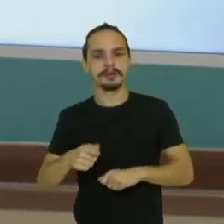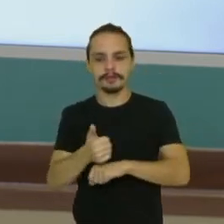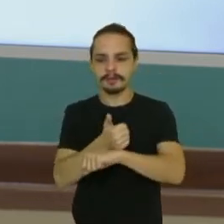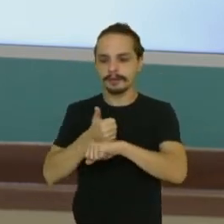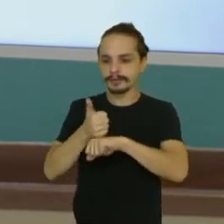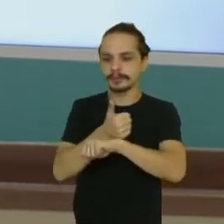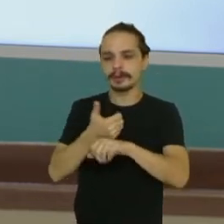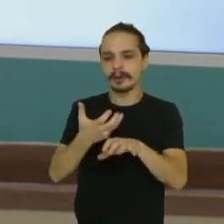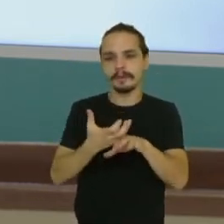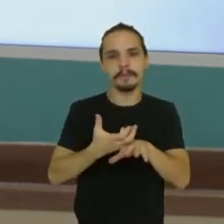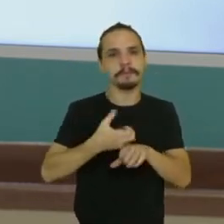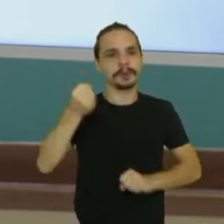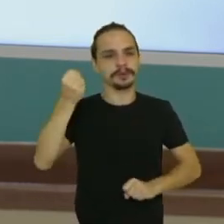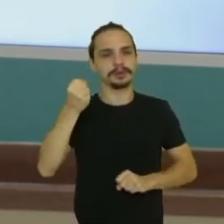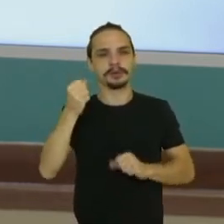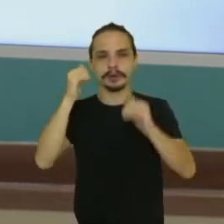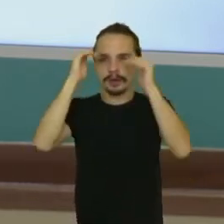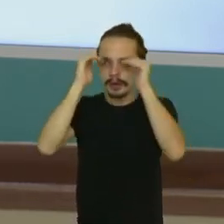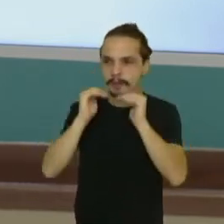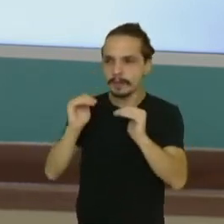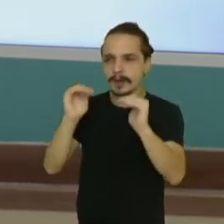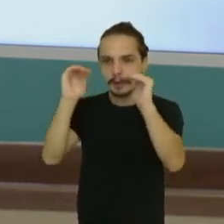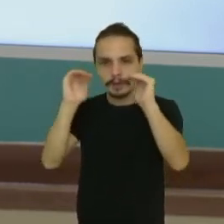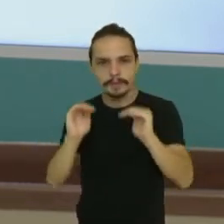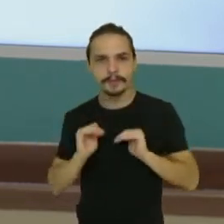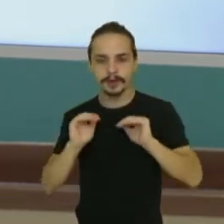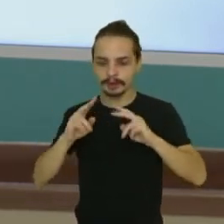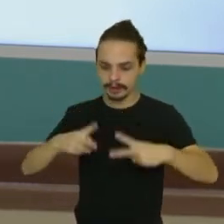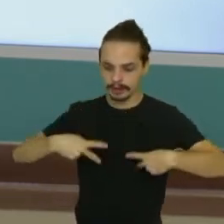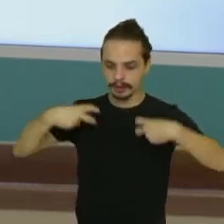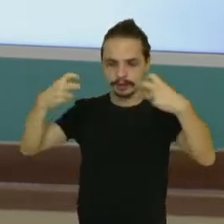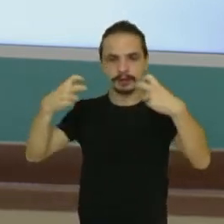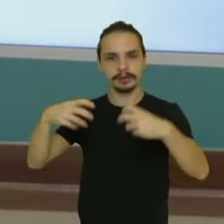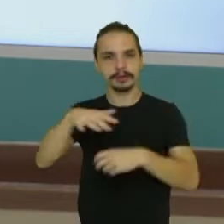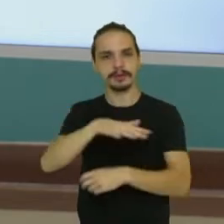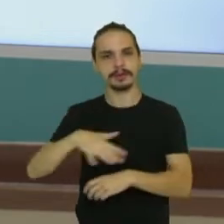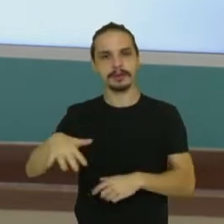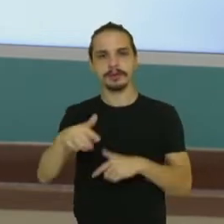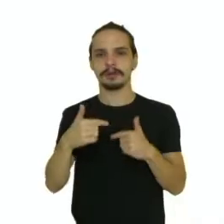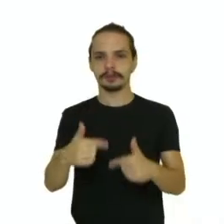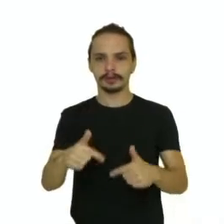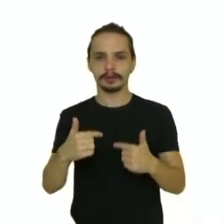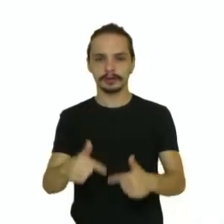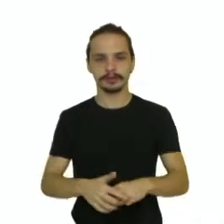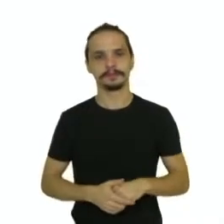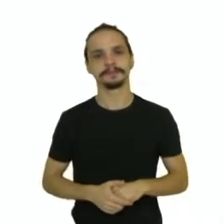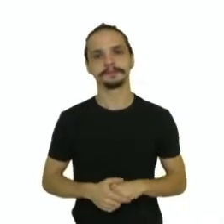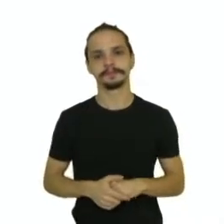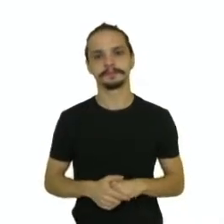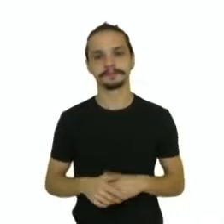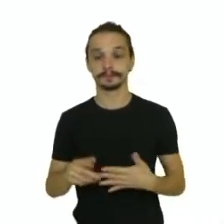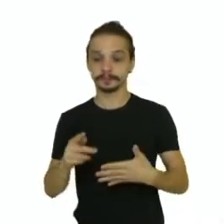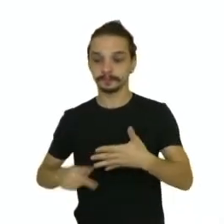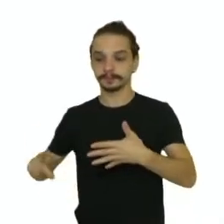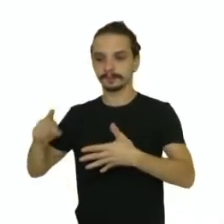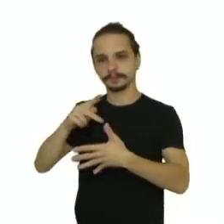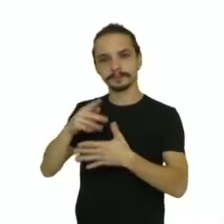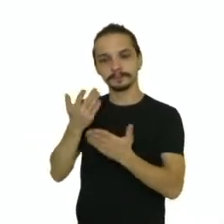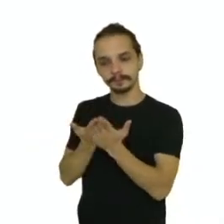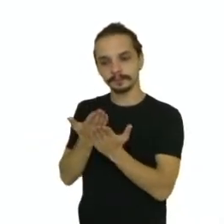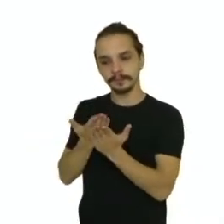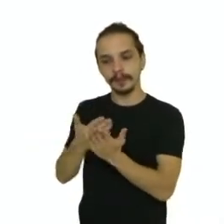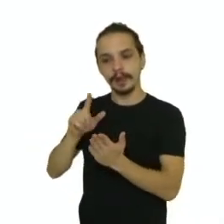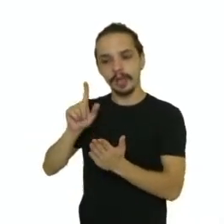profissional de sucesso respeitado e reconhecido pelo mercado de trabalho ser protagonista dos seus estudos é o